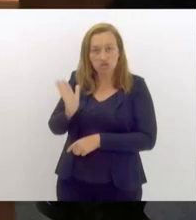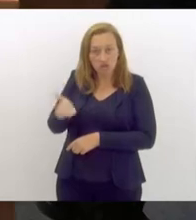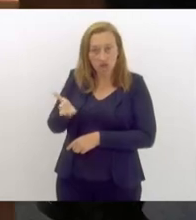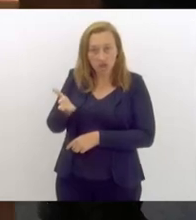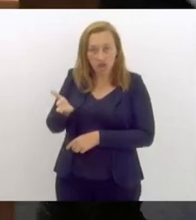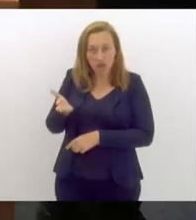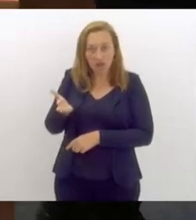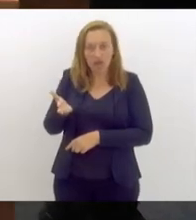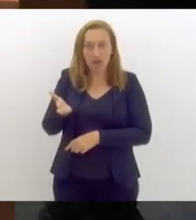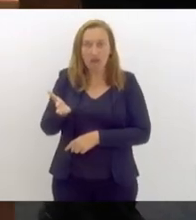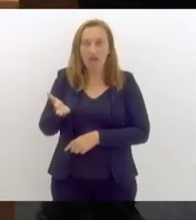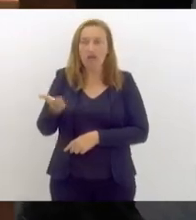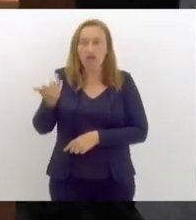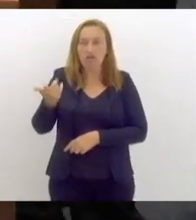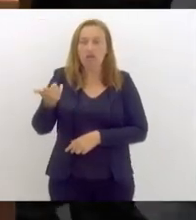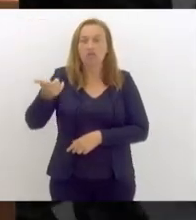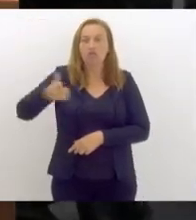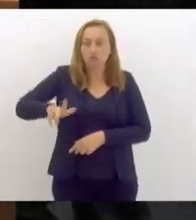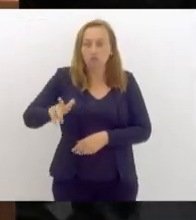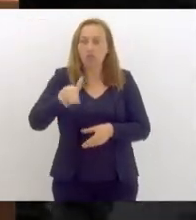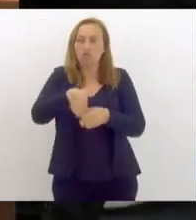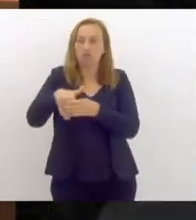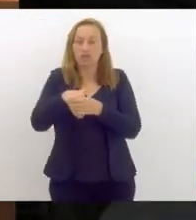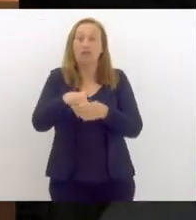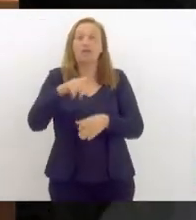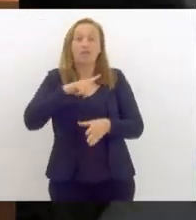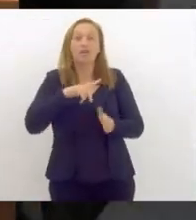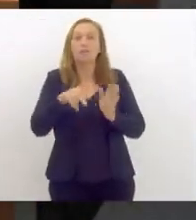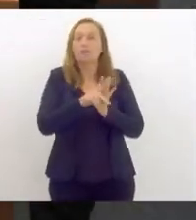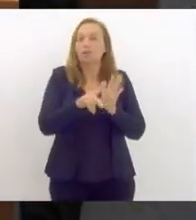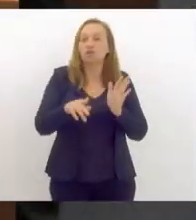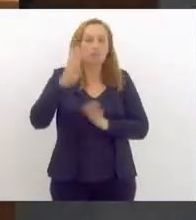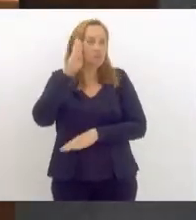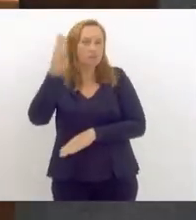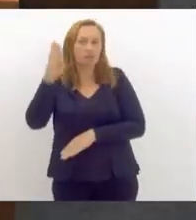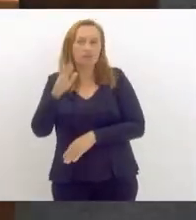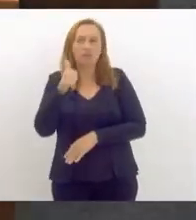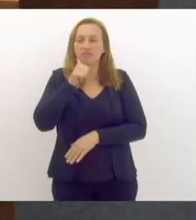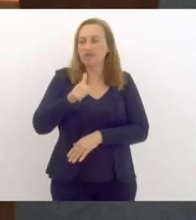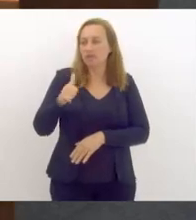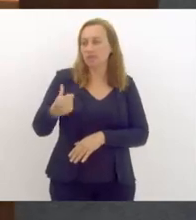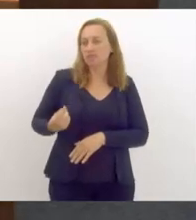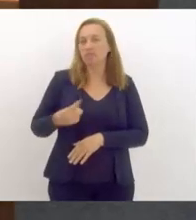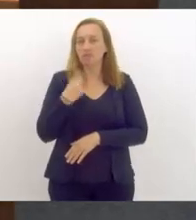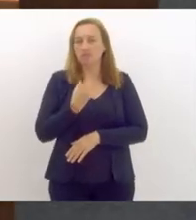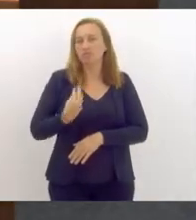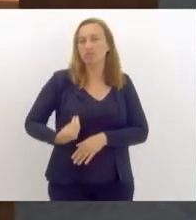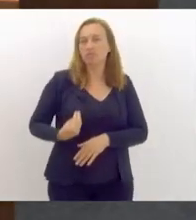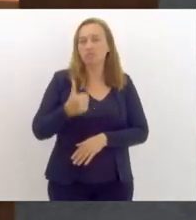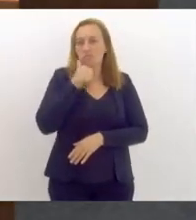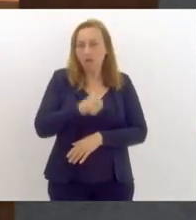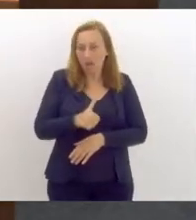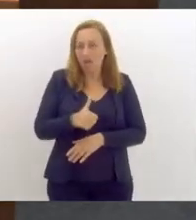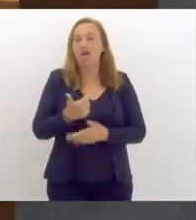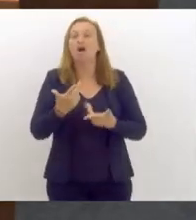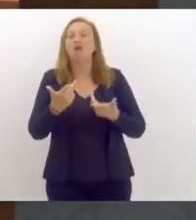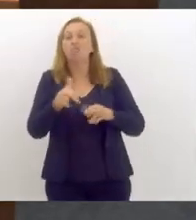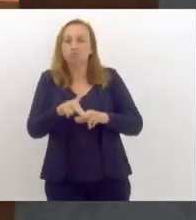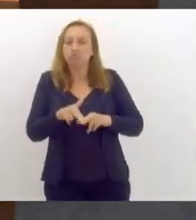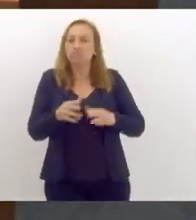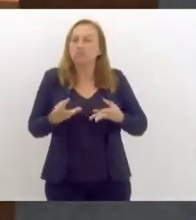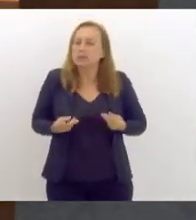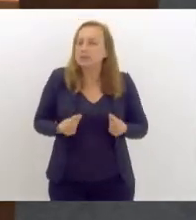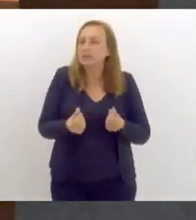e foram releitas e que tem projetos fundamentais para a vida das nossas mulheres por isso peço a sua sensibilidade